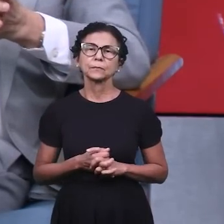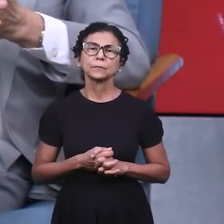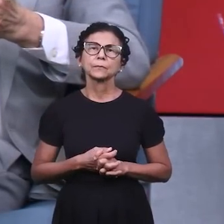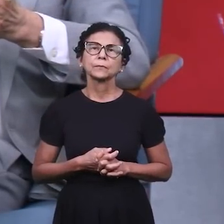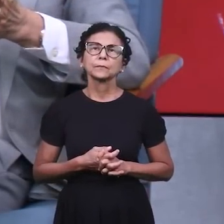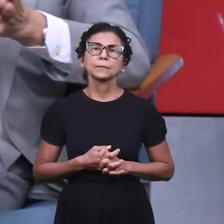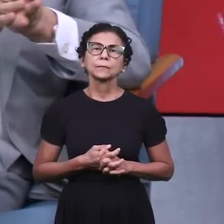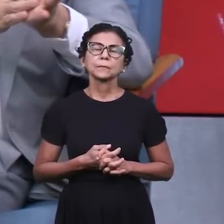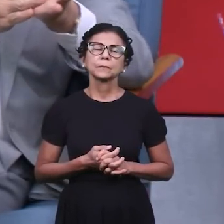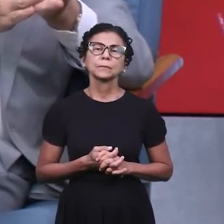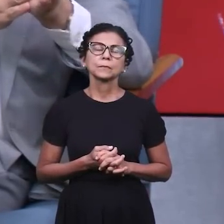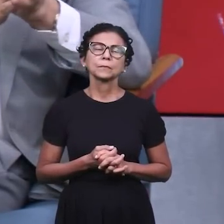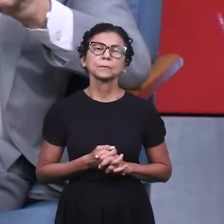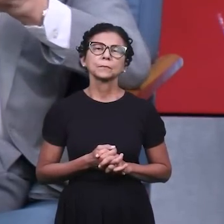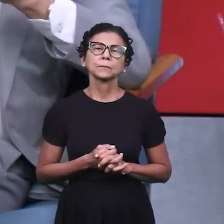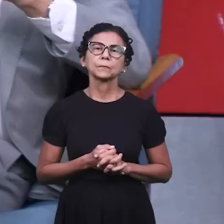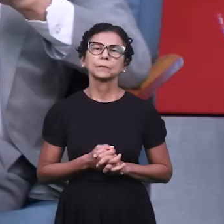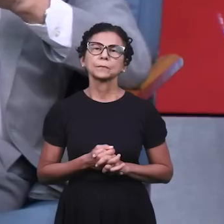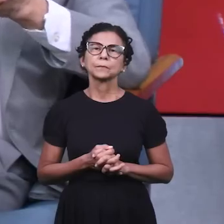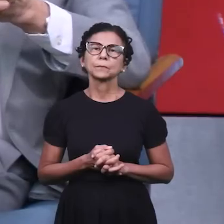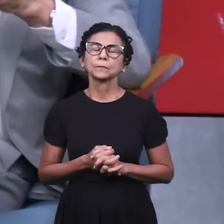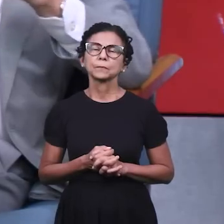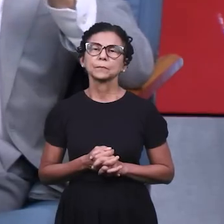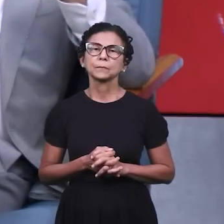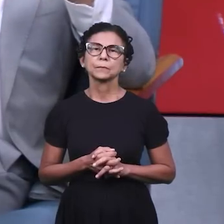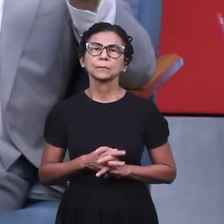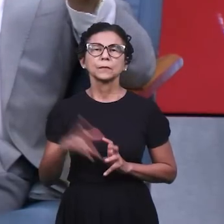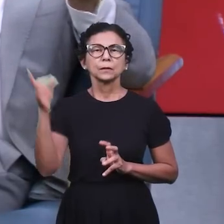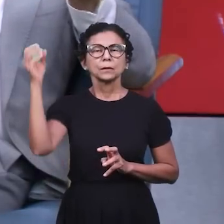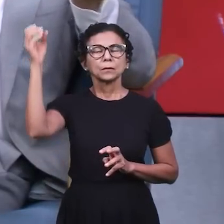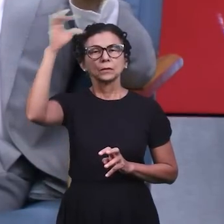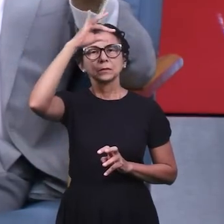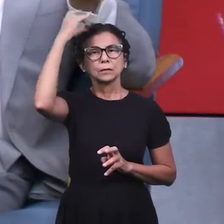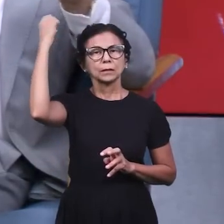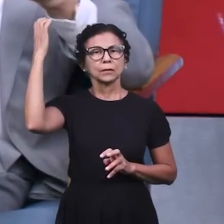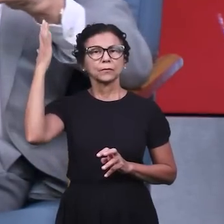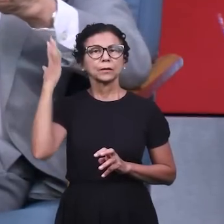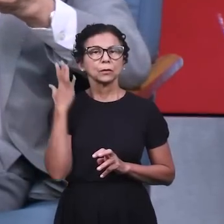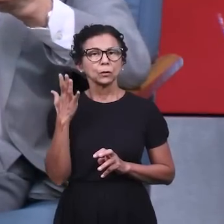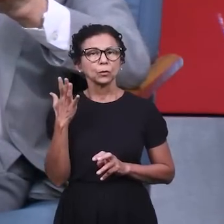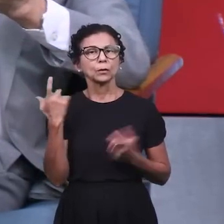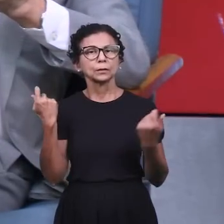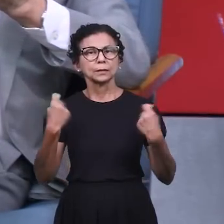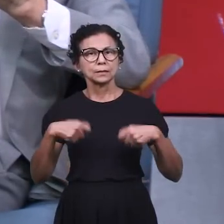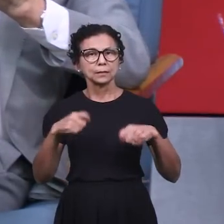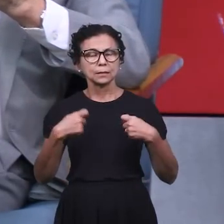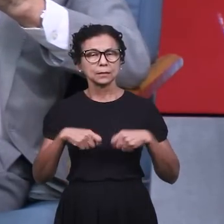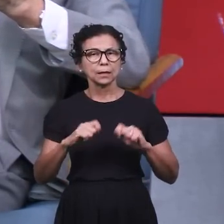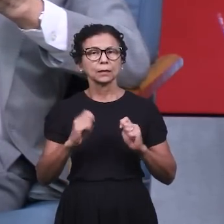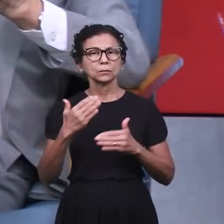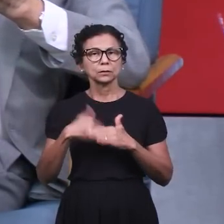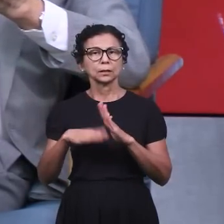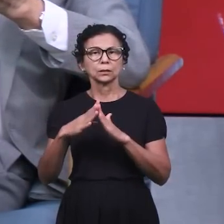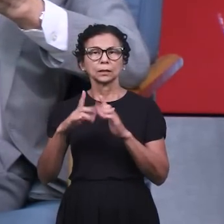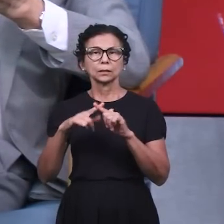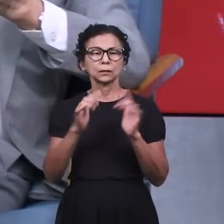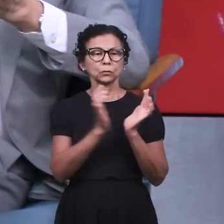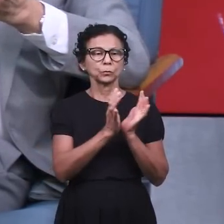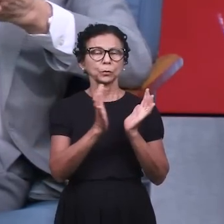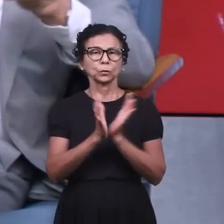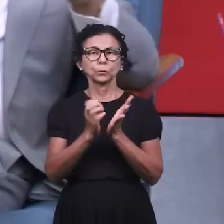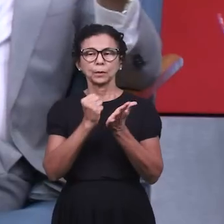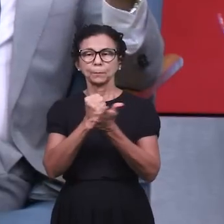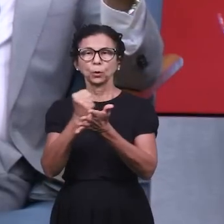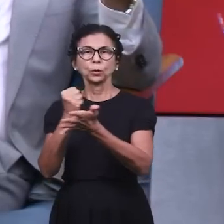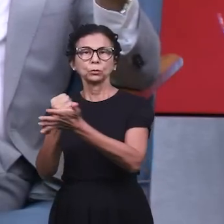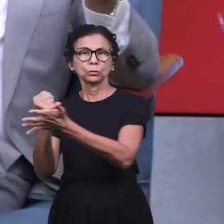essa condição que o Espírito Santo nos deu quando, por revelação, o Senhor criou os grupos de assistência.